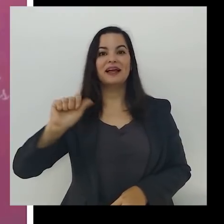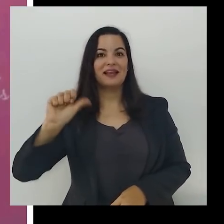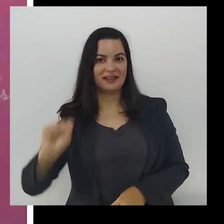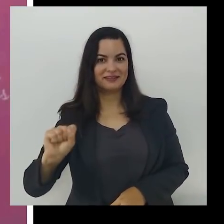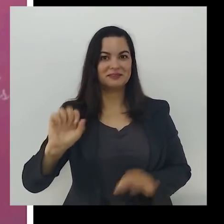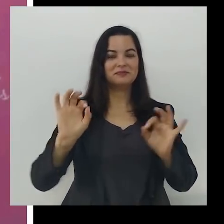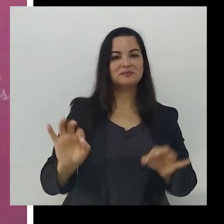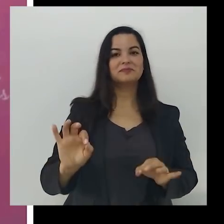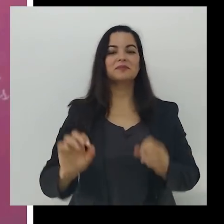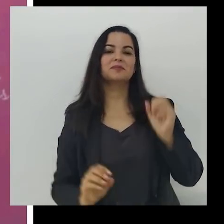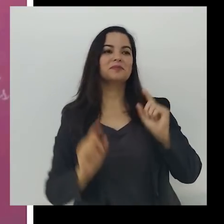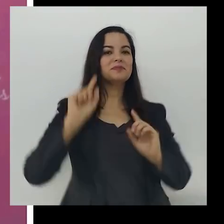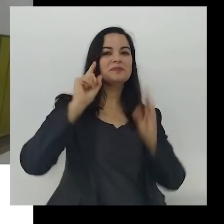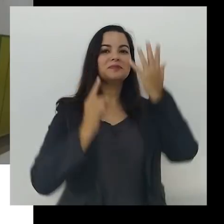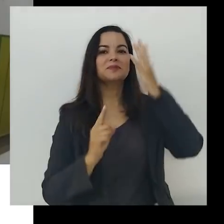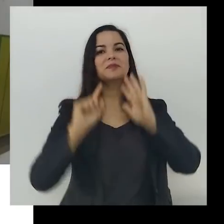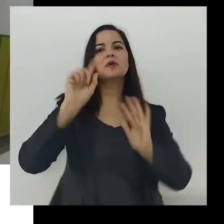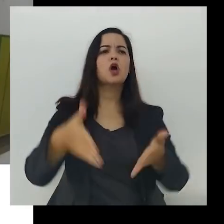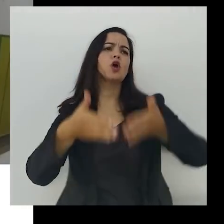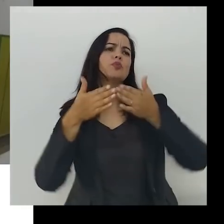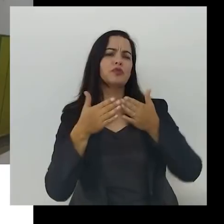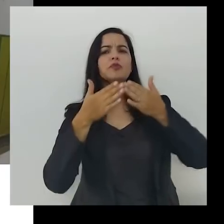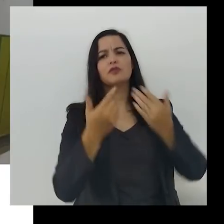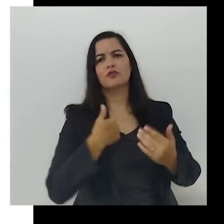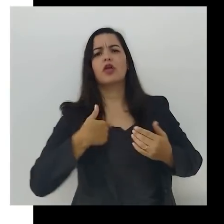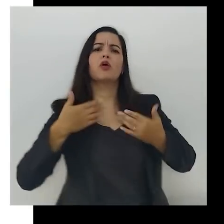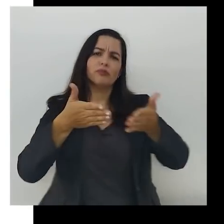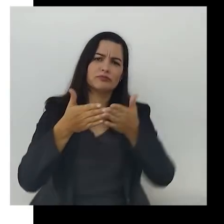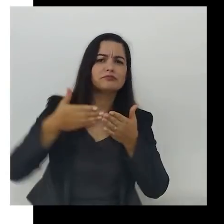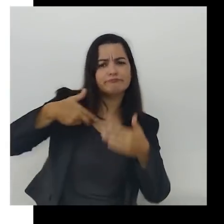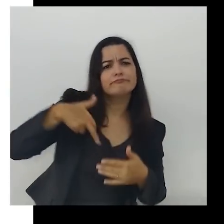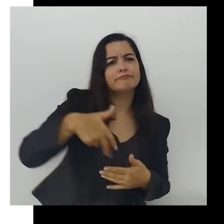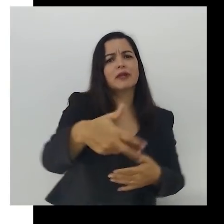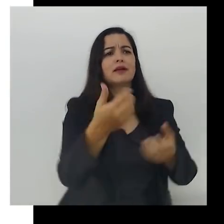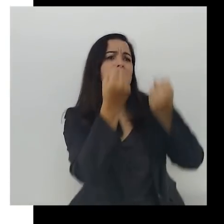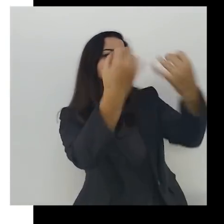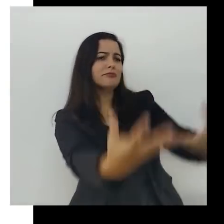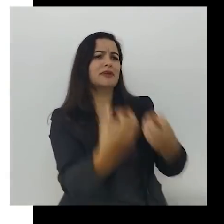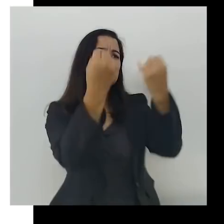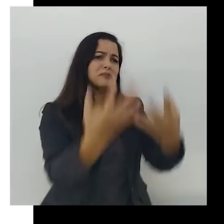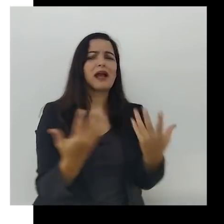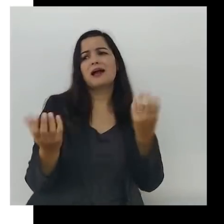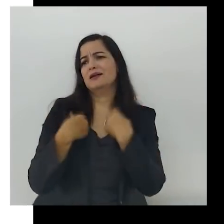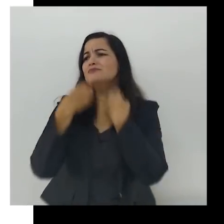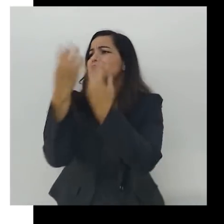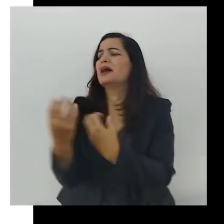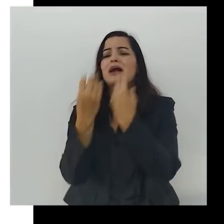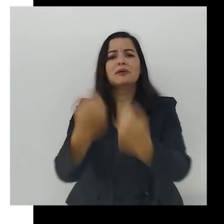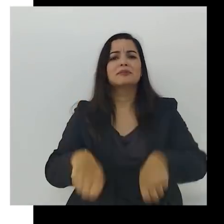Vou abrir alas, eu quero passar, peço licença pra poder desabafar.